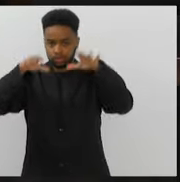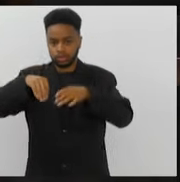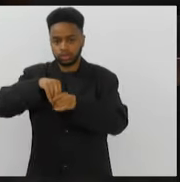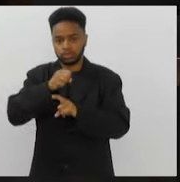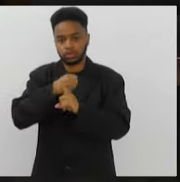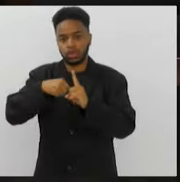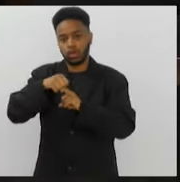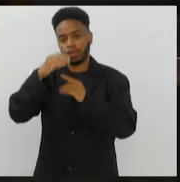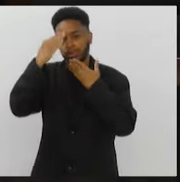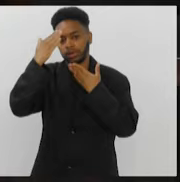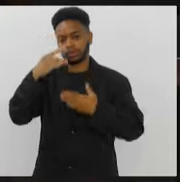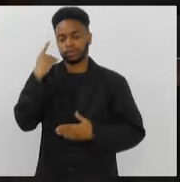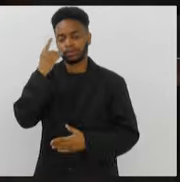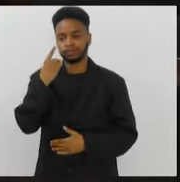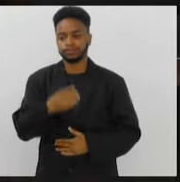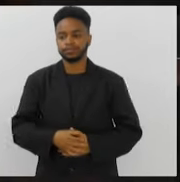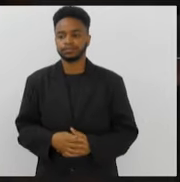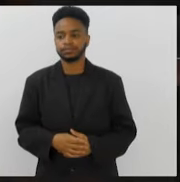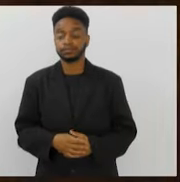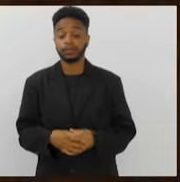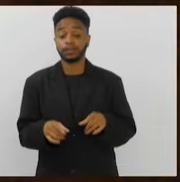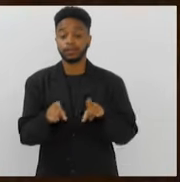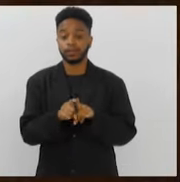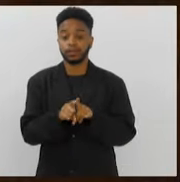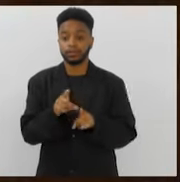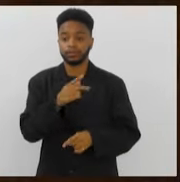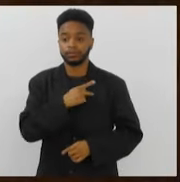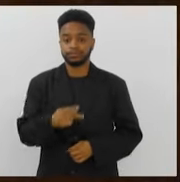deputado. Inclusive, presidente,